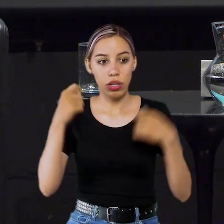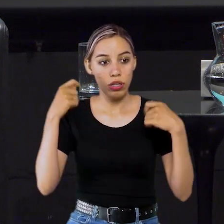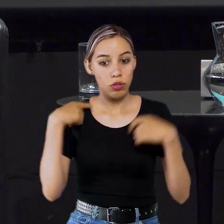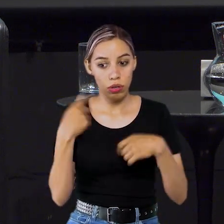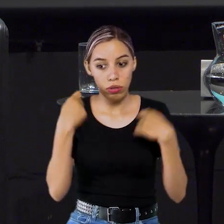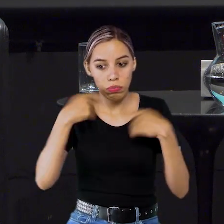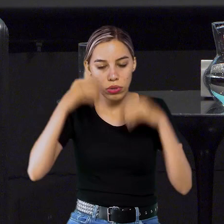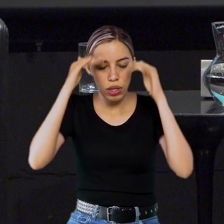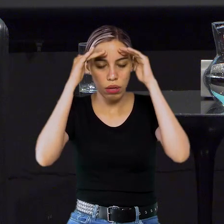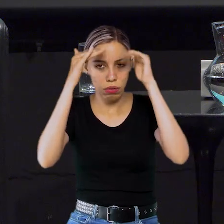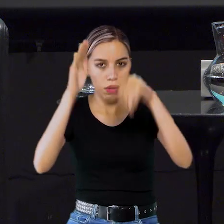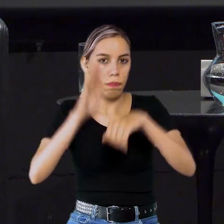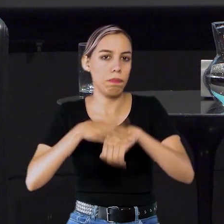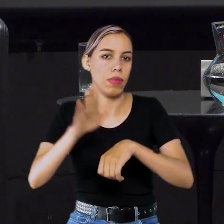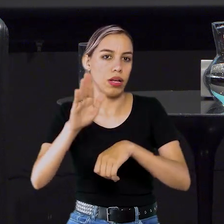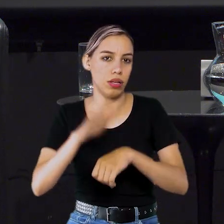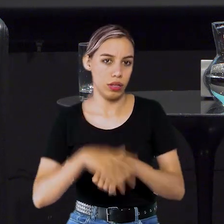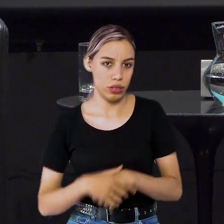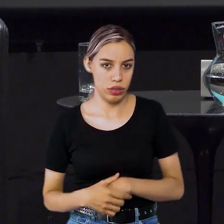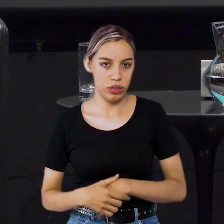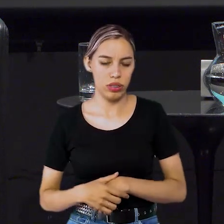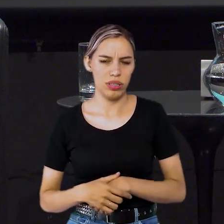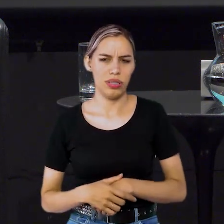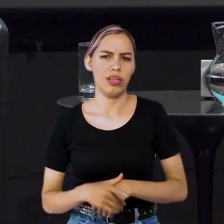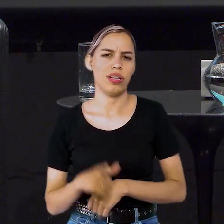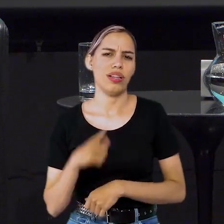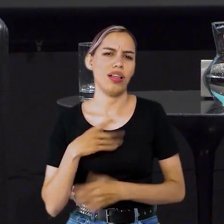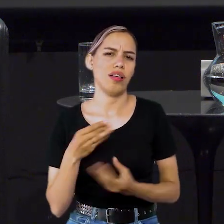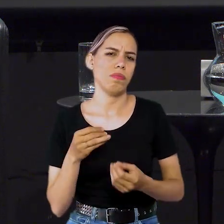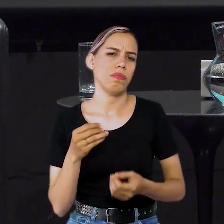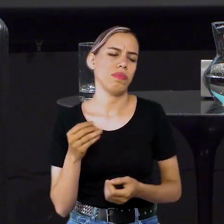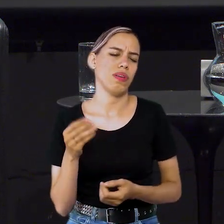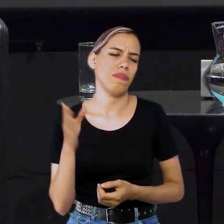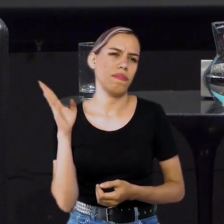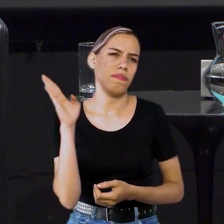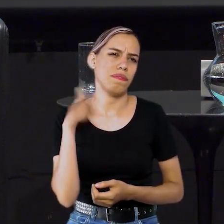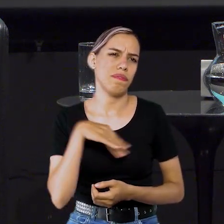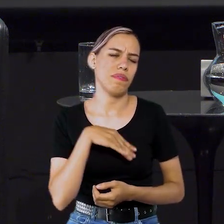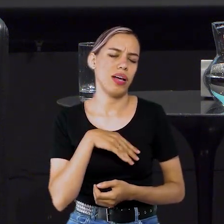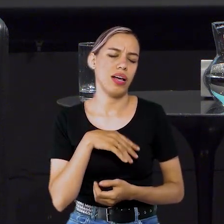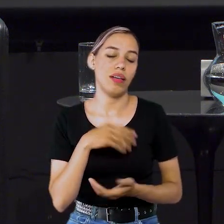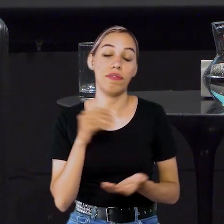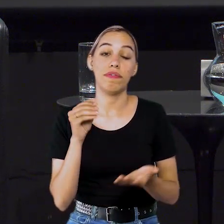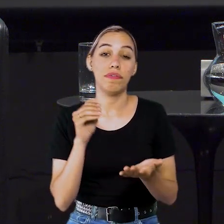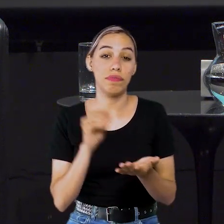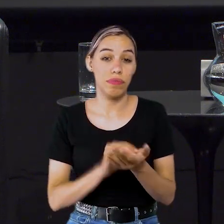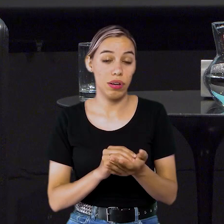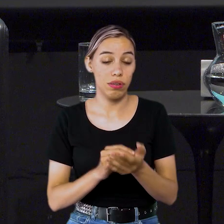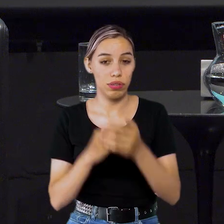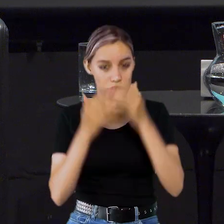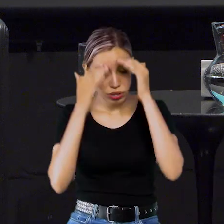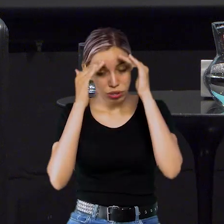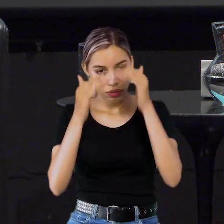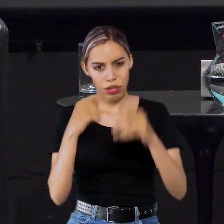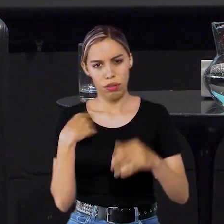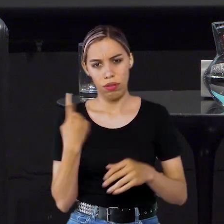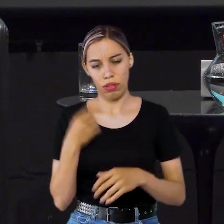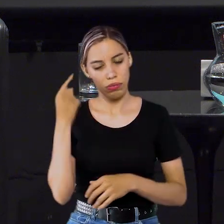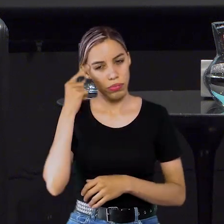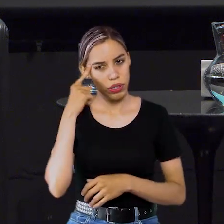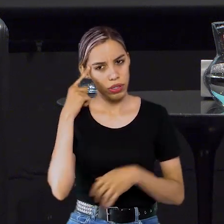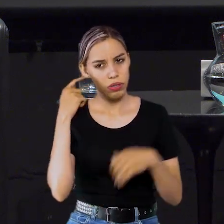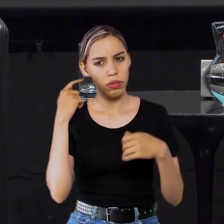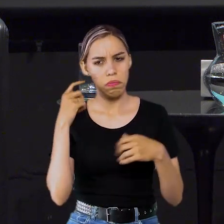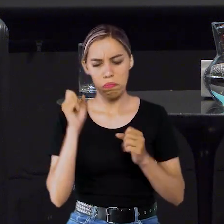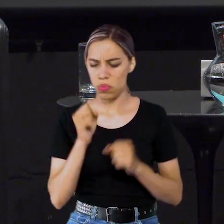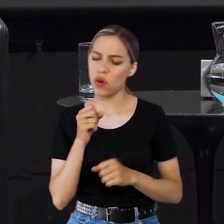palhaçada. Está muita falta de respeito. E os espíritos estão olhando a gente, por todos os lugares. A gente pensa que pode ficar mentindo para lá e para